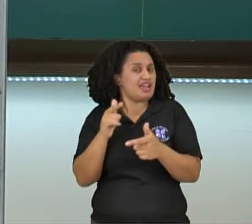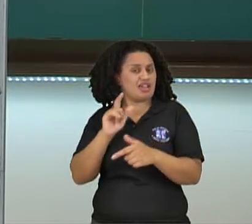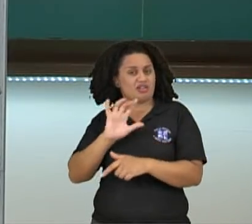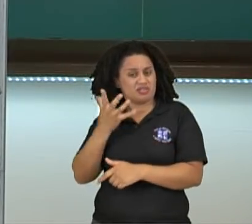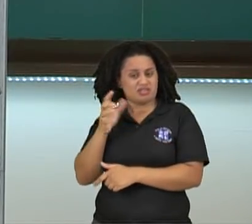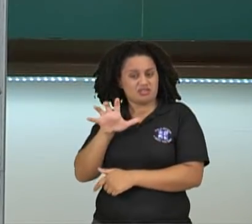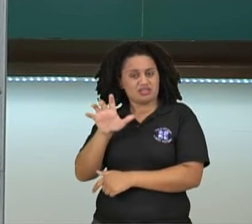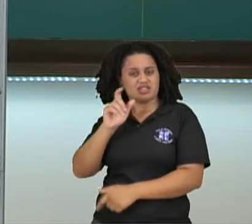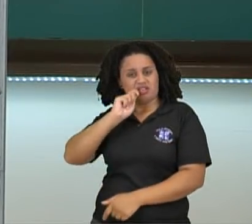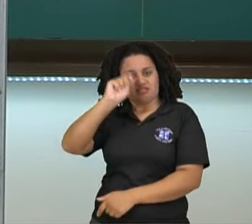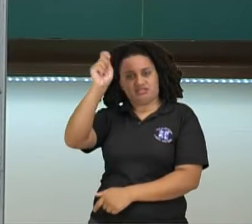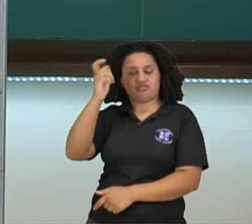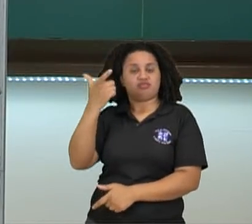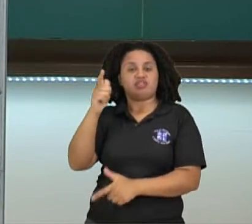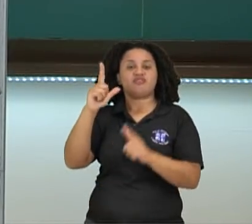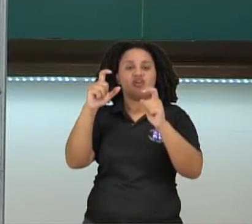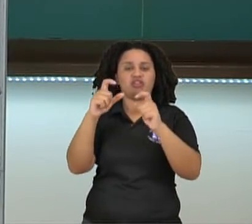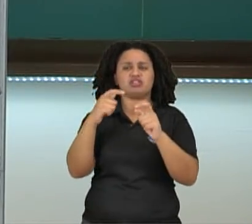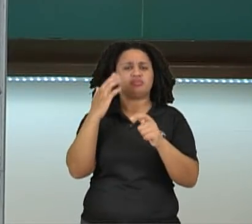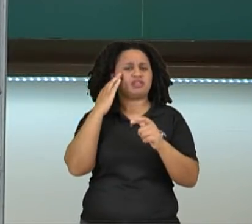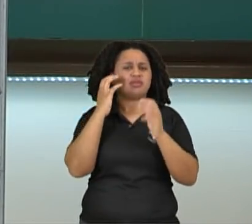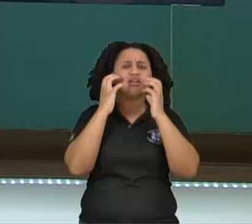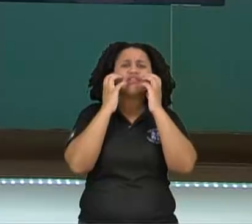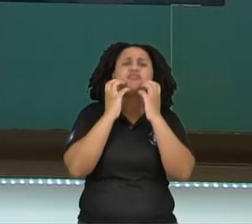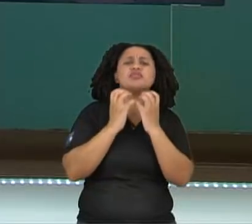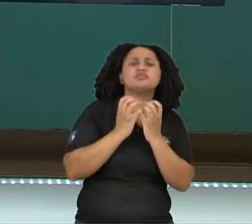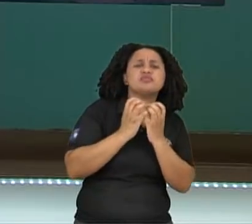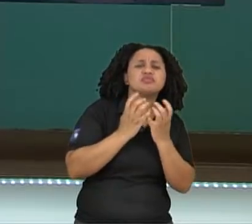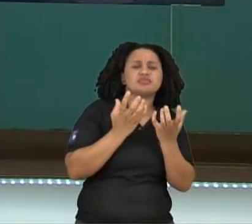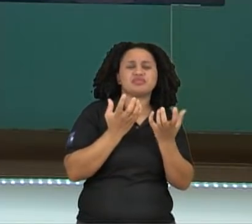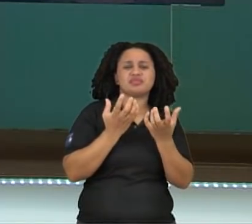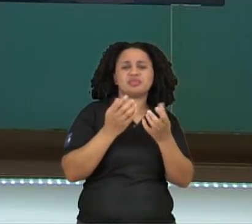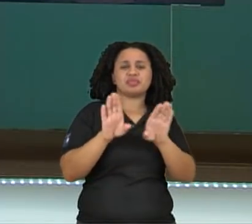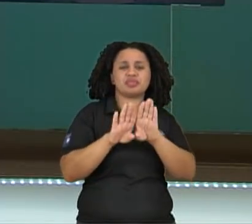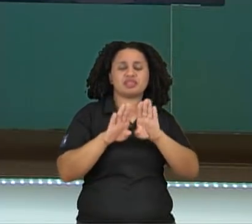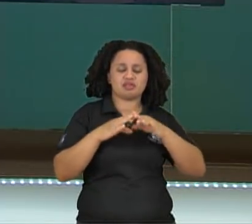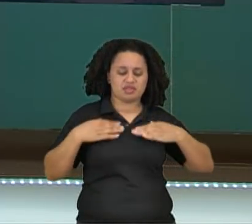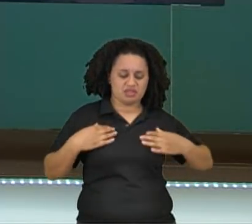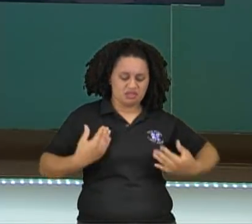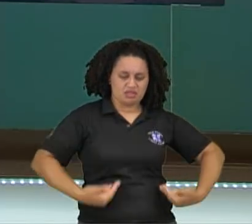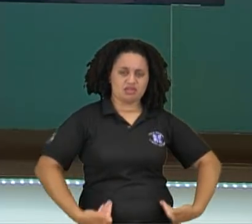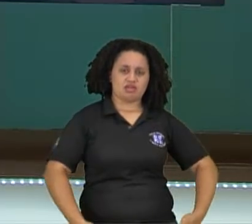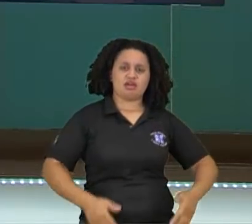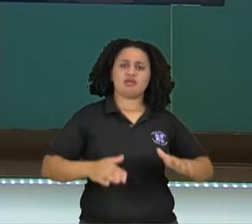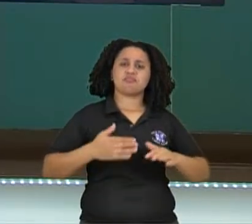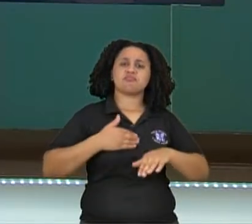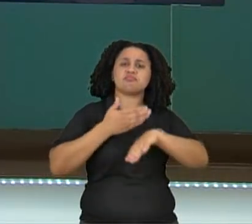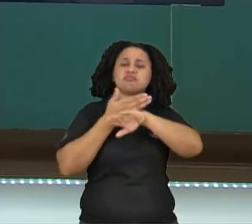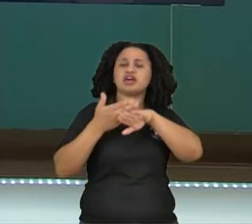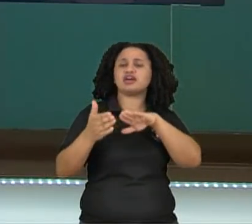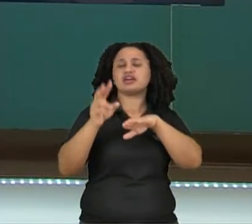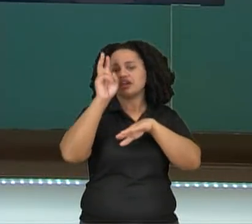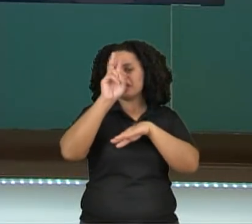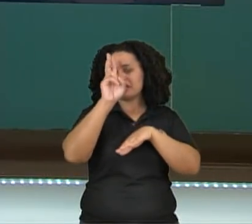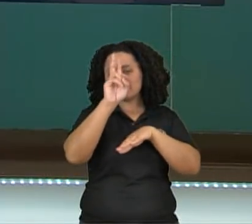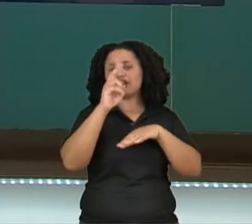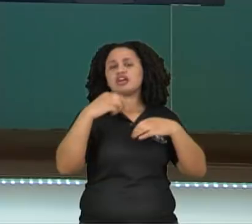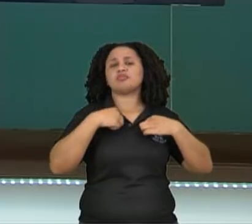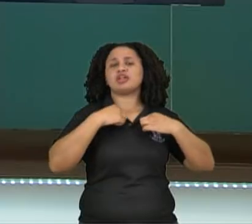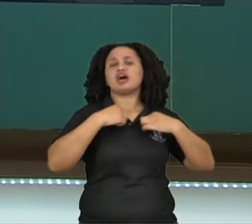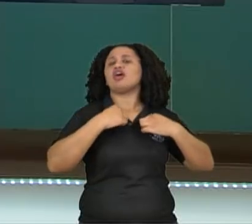erguendo a espada, forte. O cavalo não é branco, né? Mas com seu cavalo central, com todos os outros soldados,